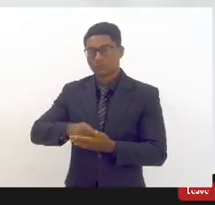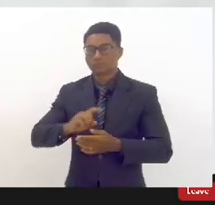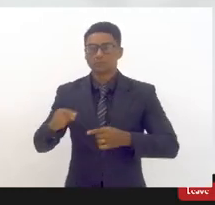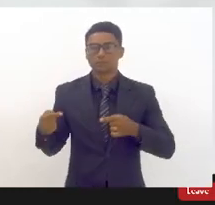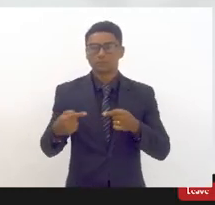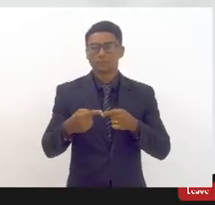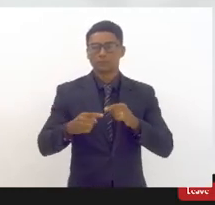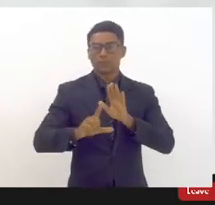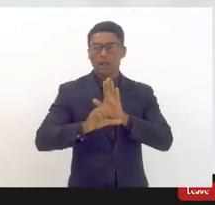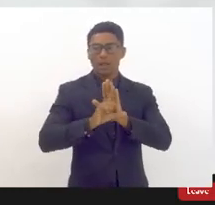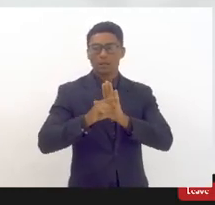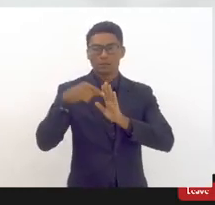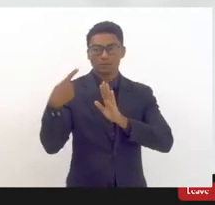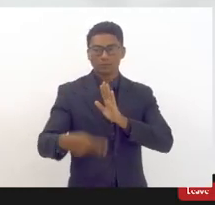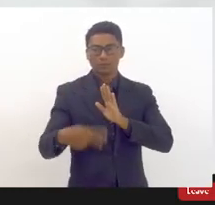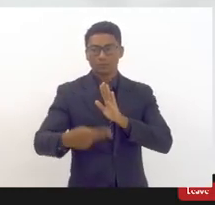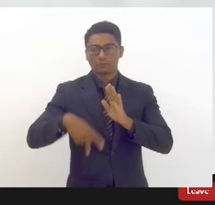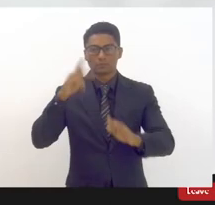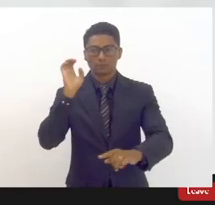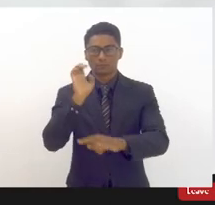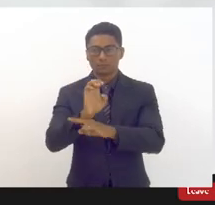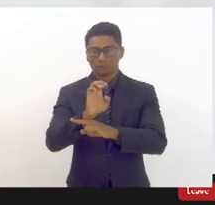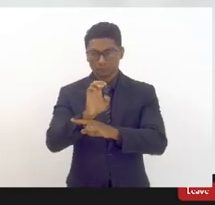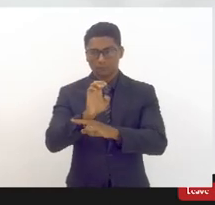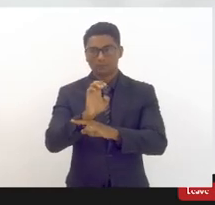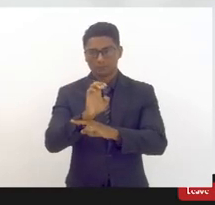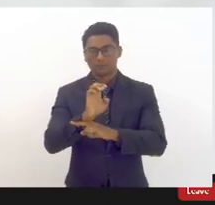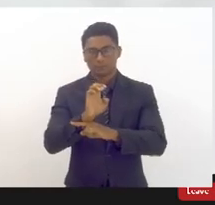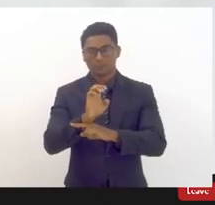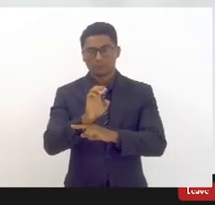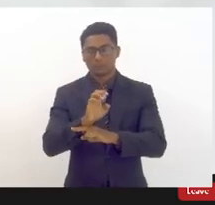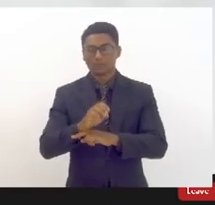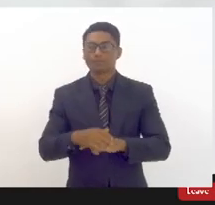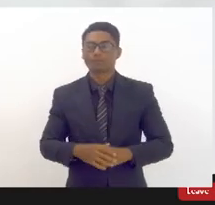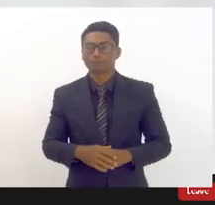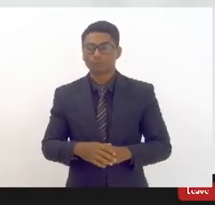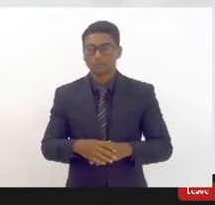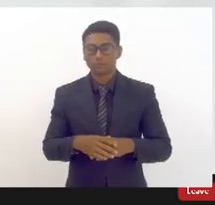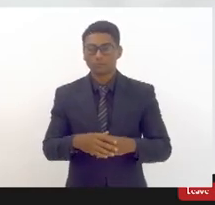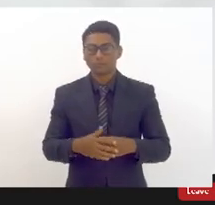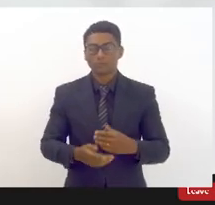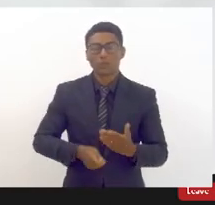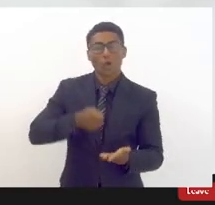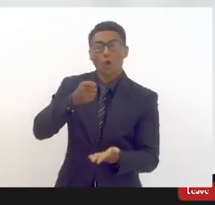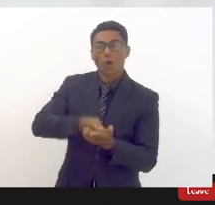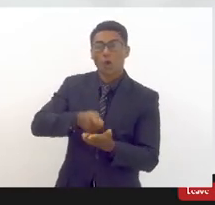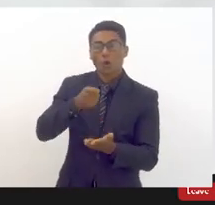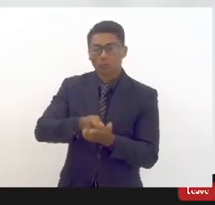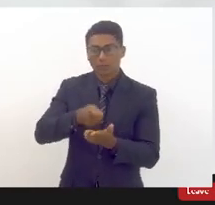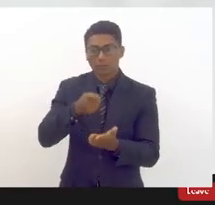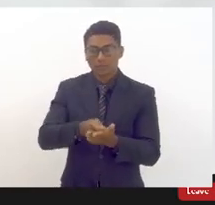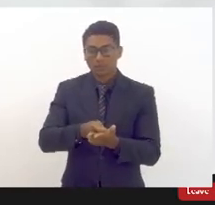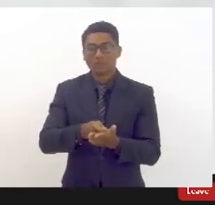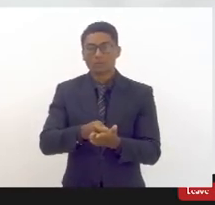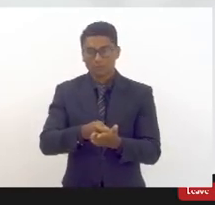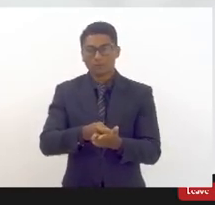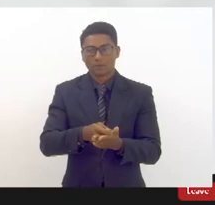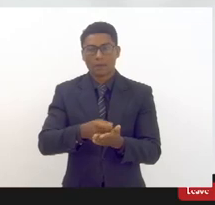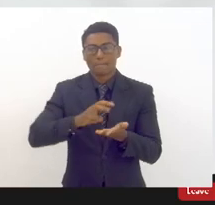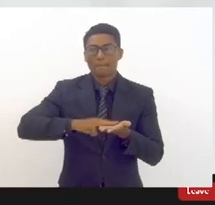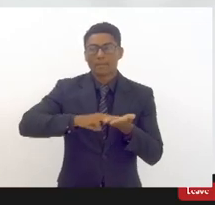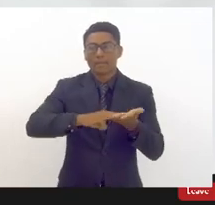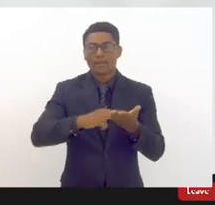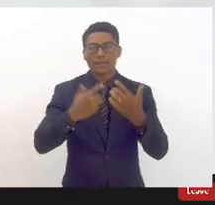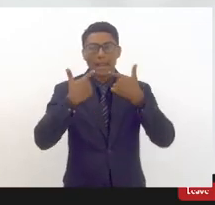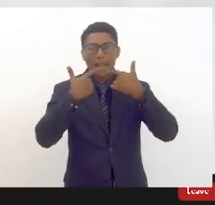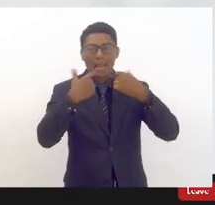na lei estadual, talvez ali exceto pelo fato do envio de obrigação de mensagem simultânea em idioma nativo e, obviamente, a questão